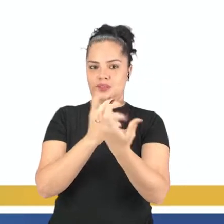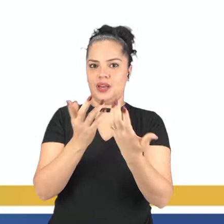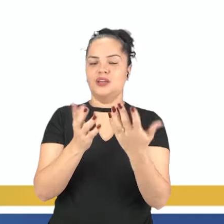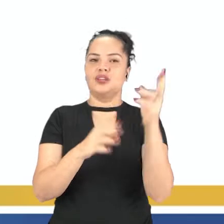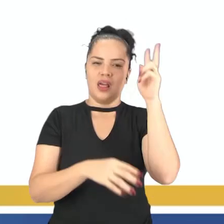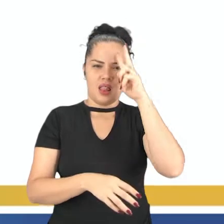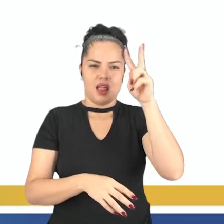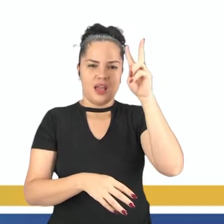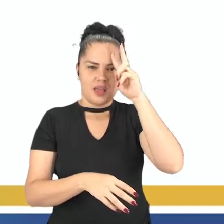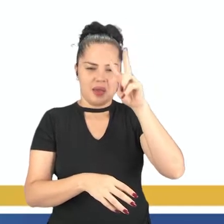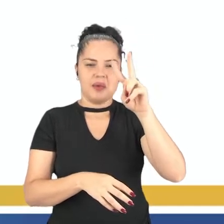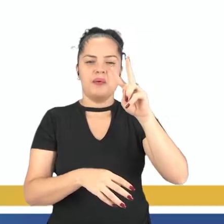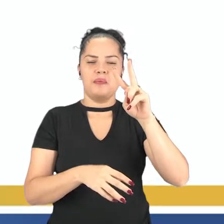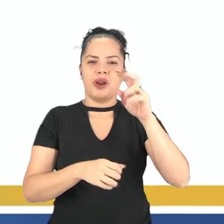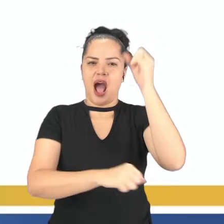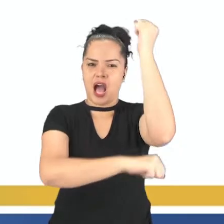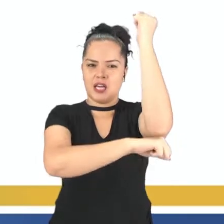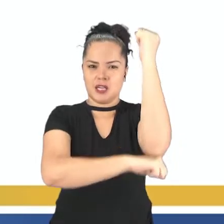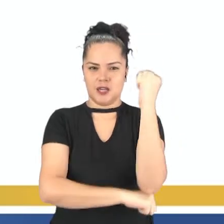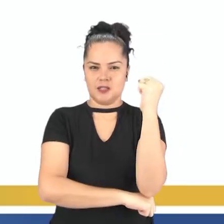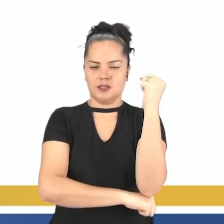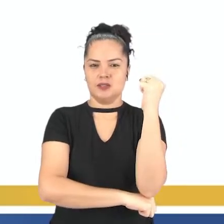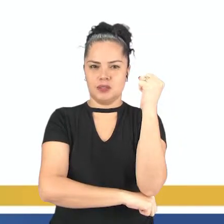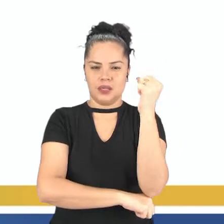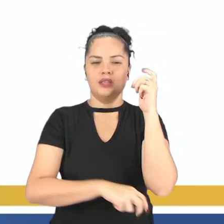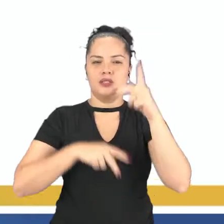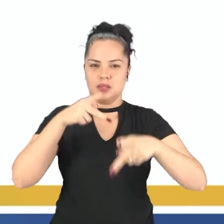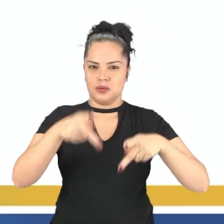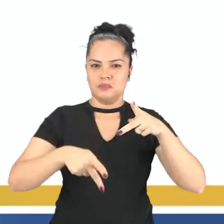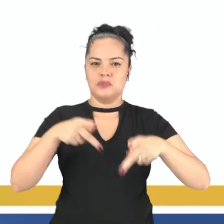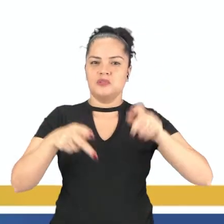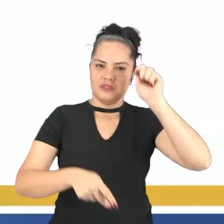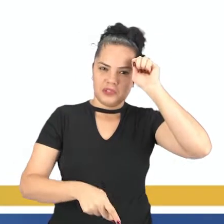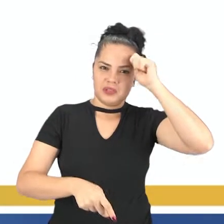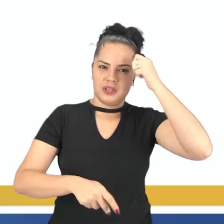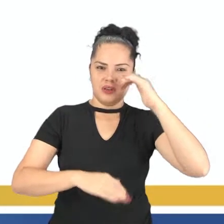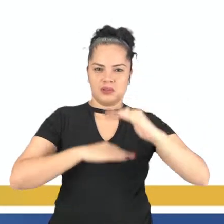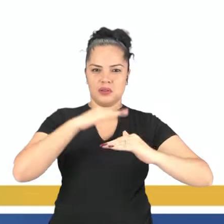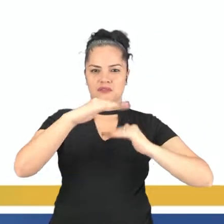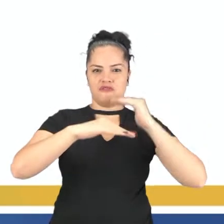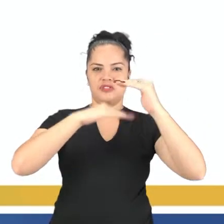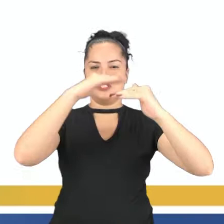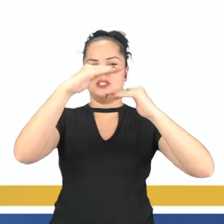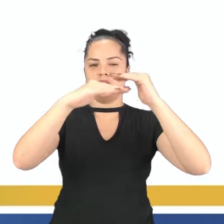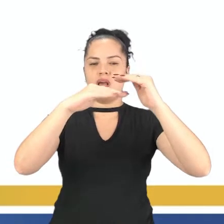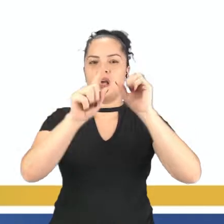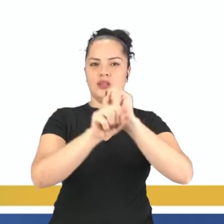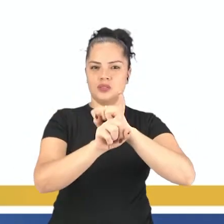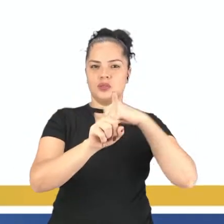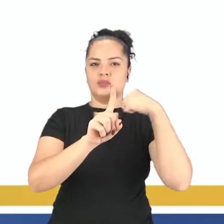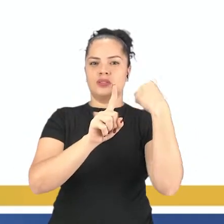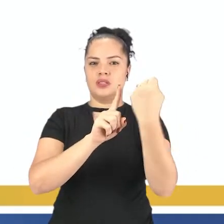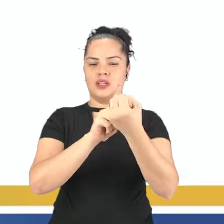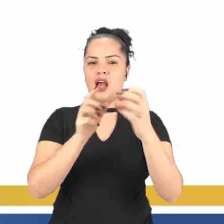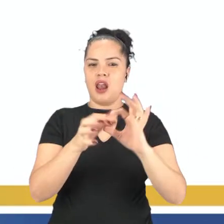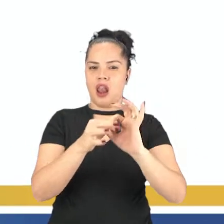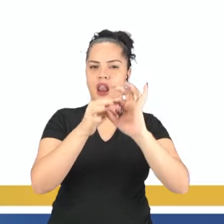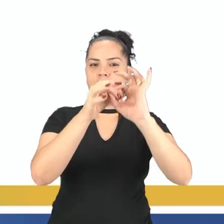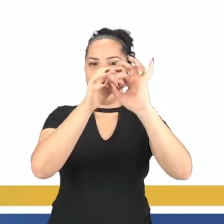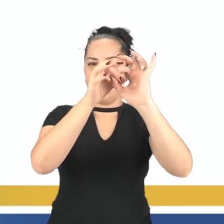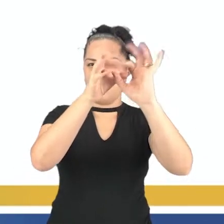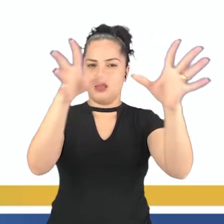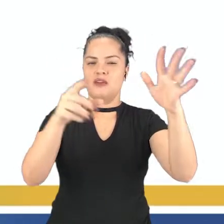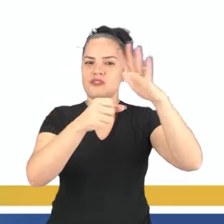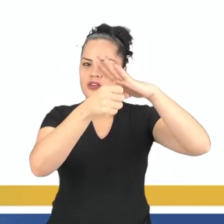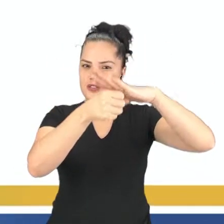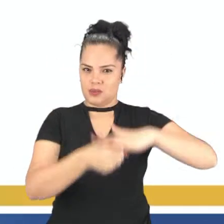Lembrar a resistência do povo negro para avançar na luta por uma sociedade livre de toda forma de opressão. Mas por